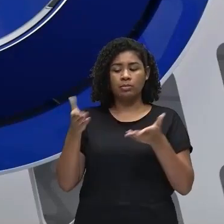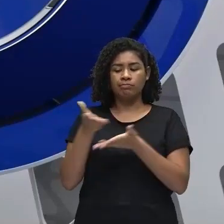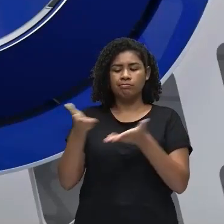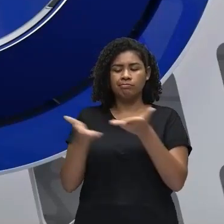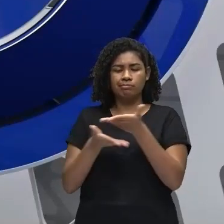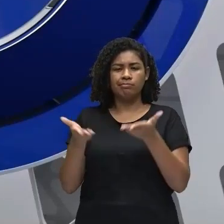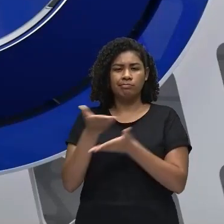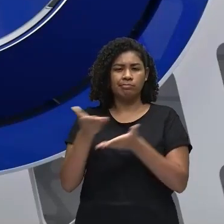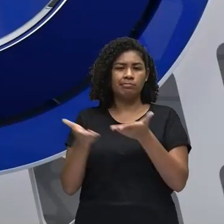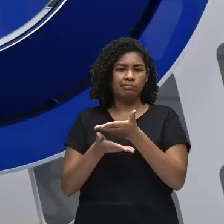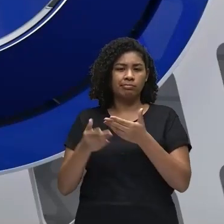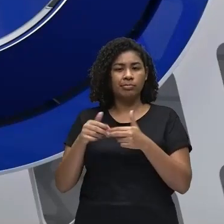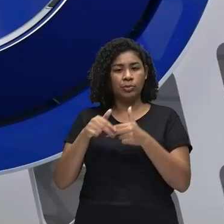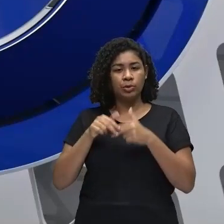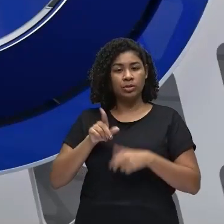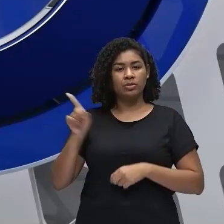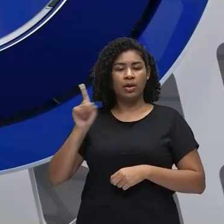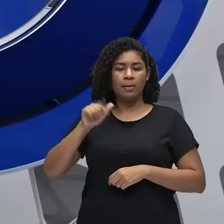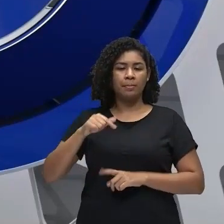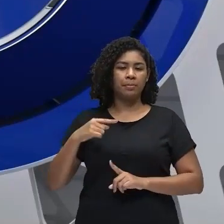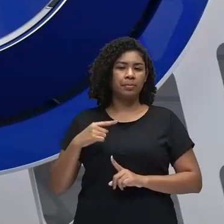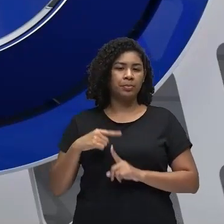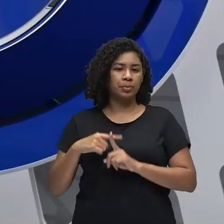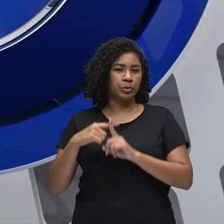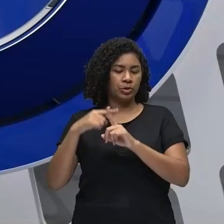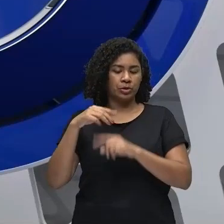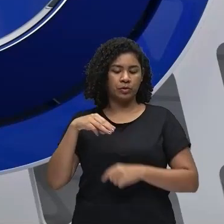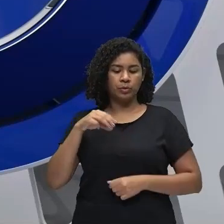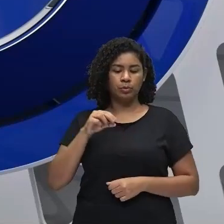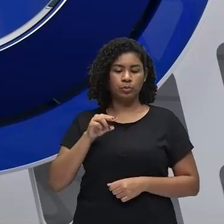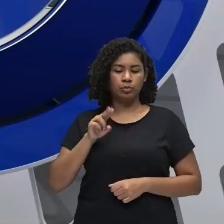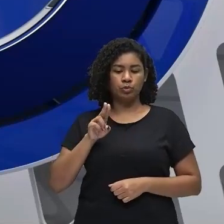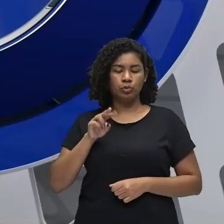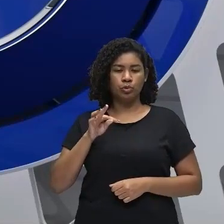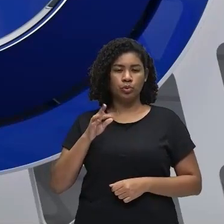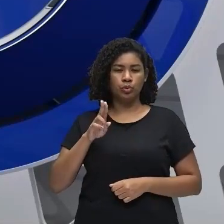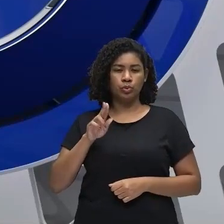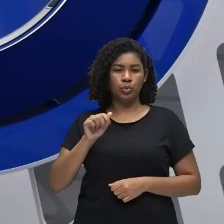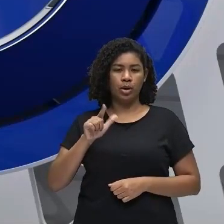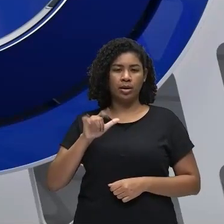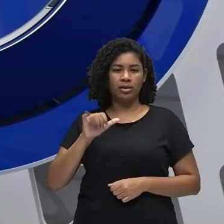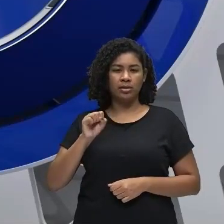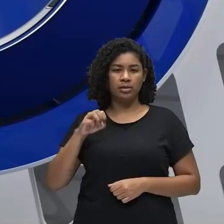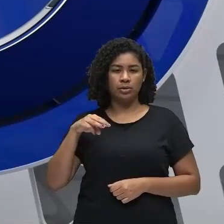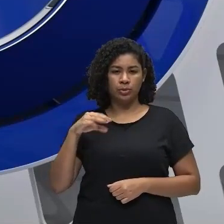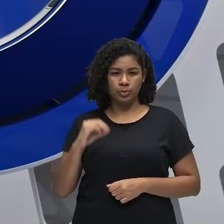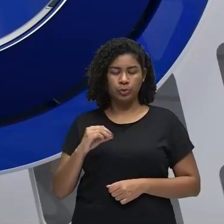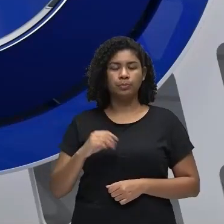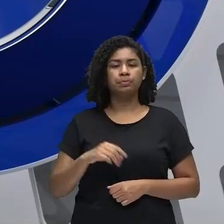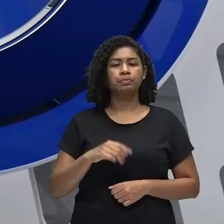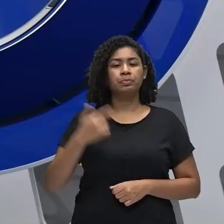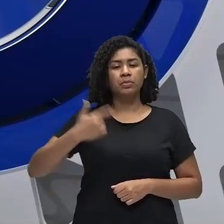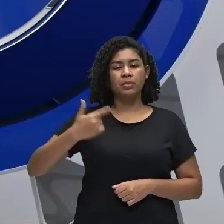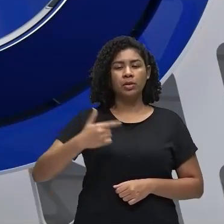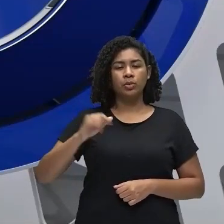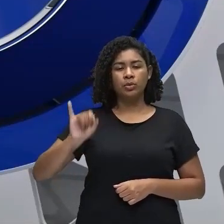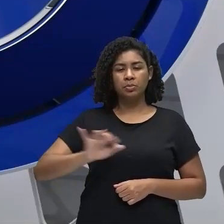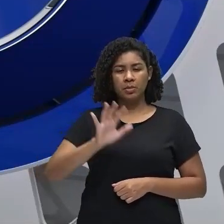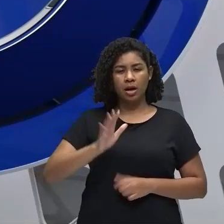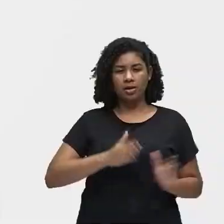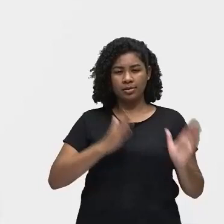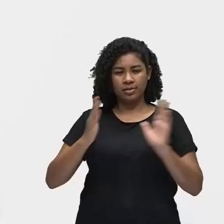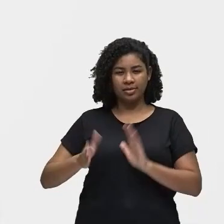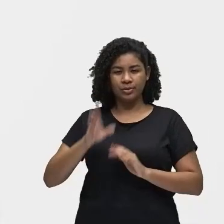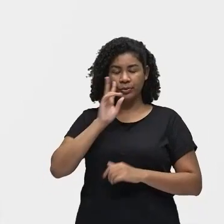cupim é uma relação aí de mutualismo. E no outro quadro, a gente tem uma abelha na flor. Quer